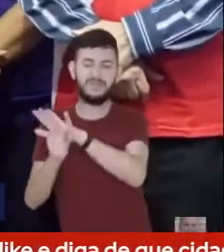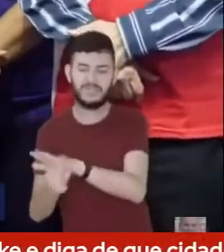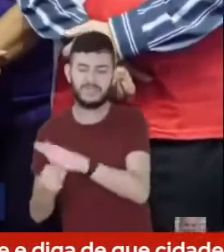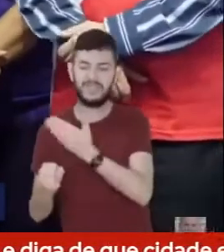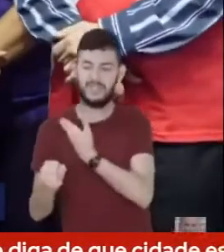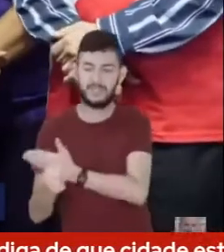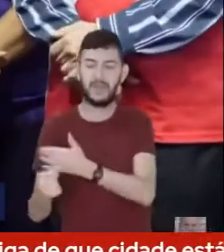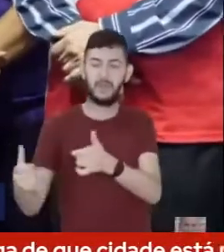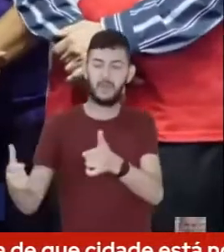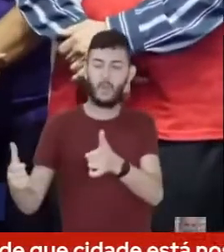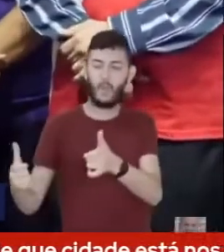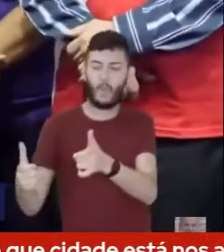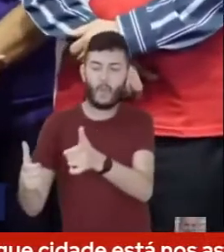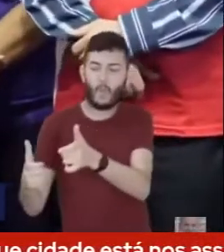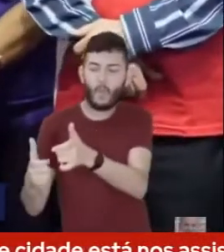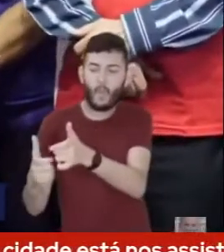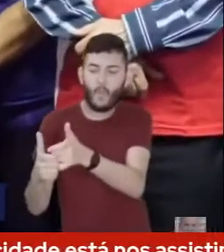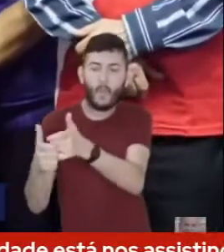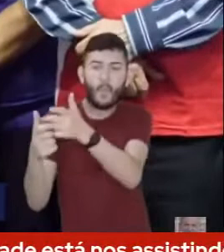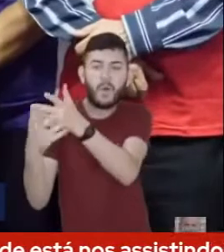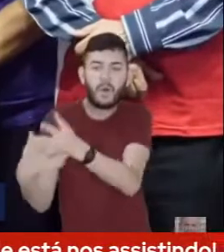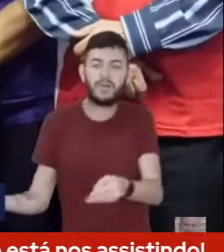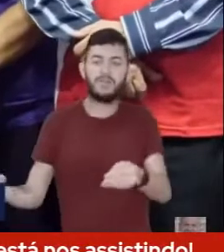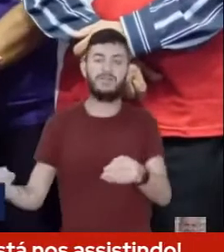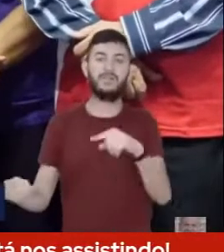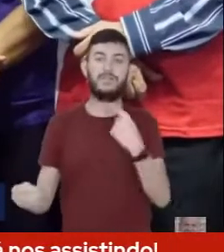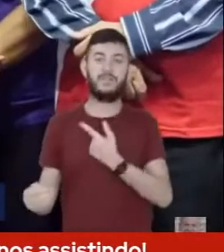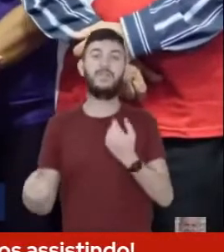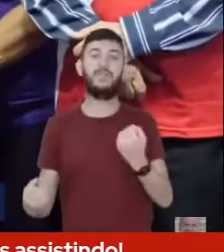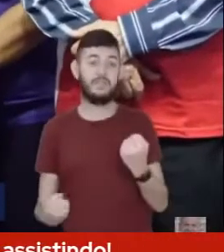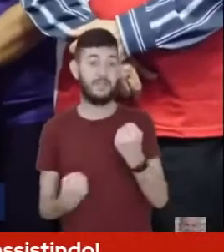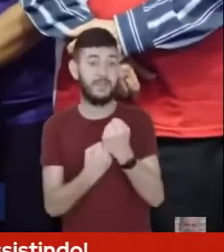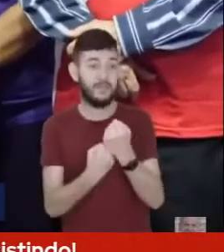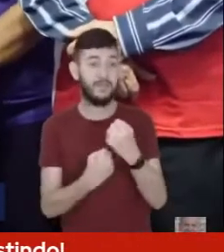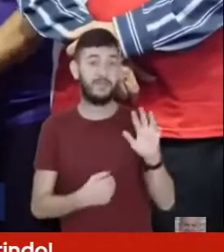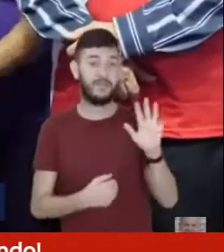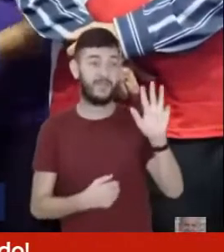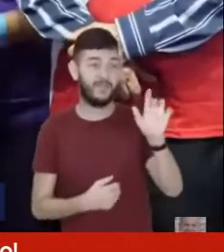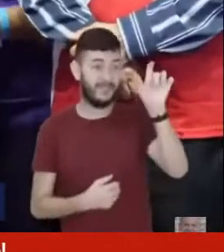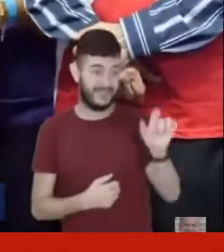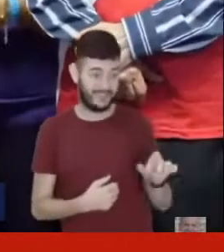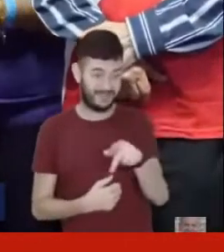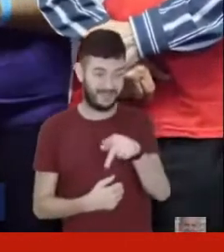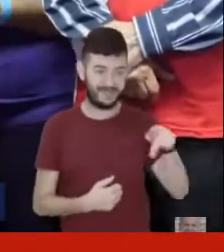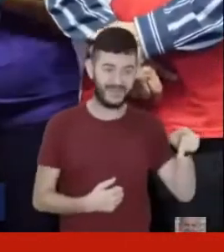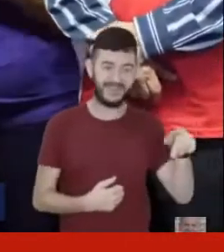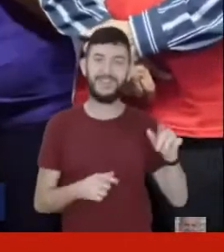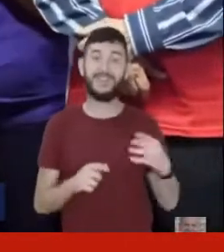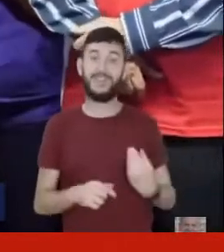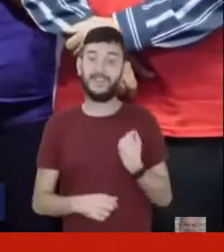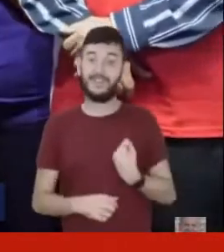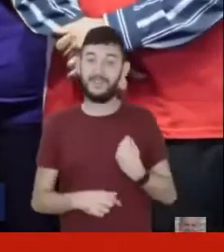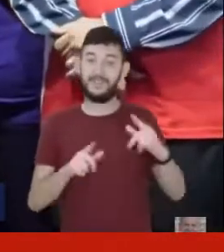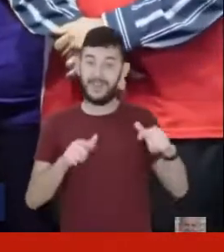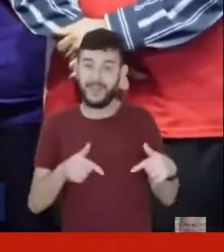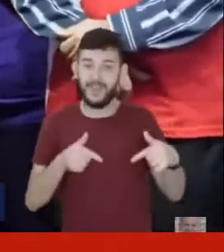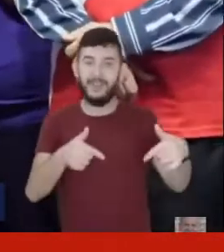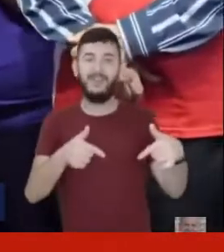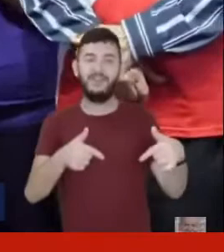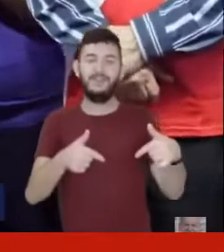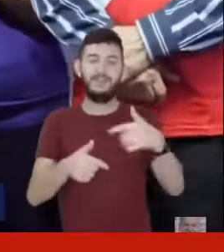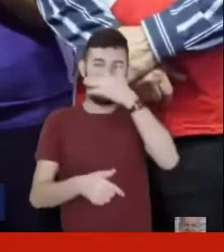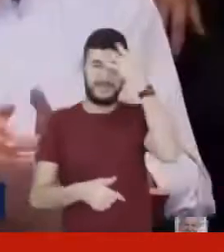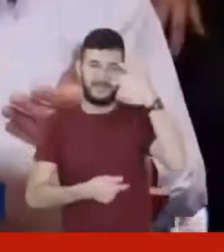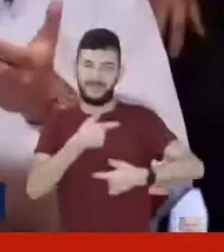povo. Lula lá, Lula presidente, e viva a luta dos trabalhadores e trabalhadoras, é Lula